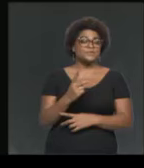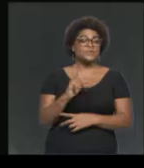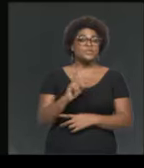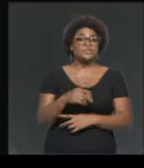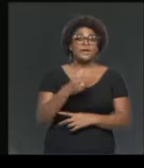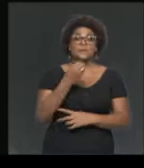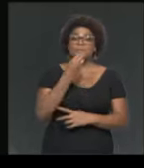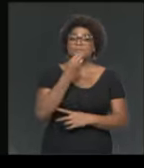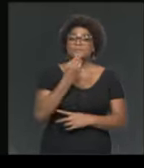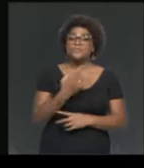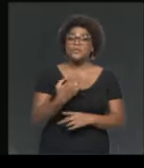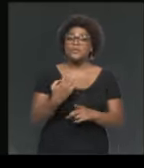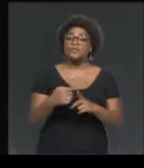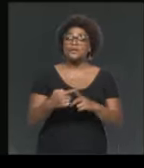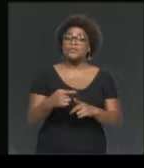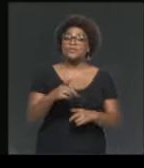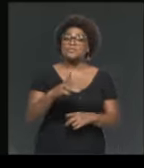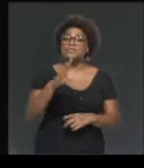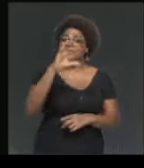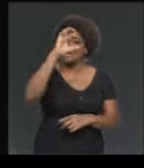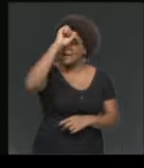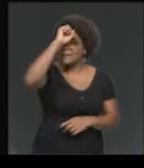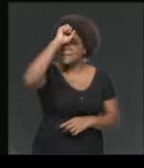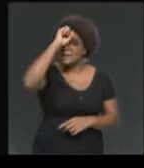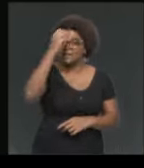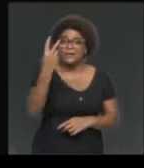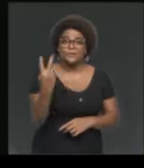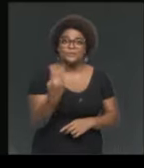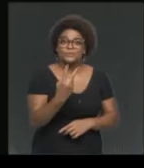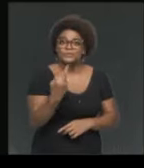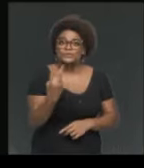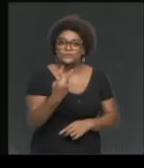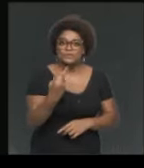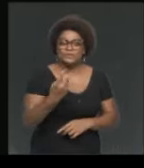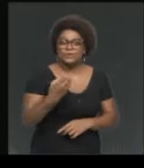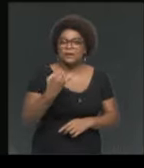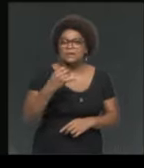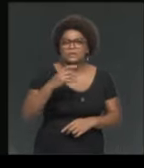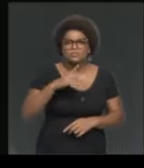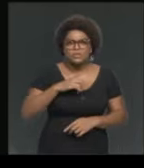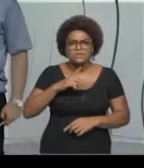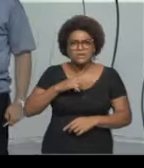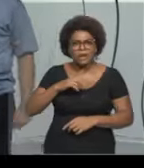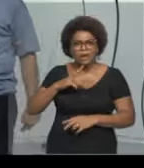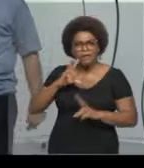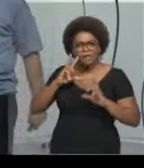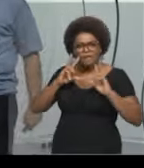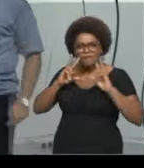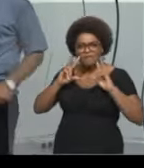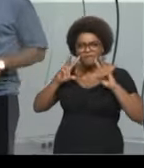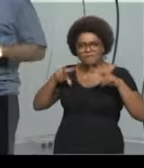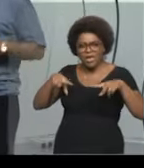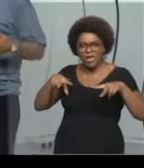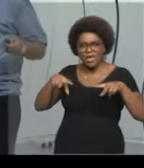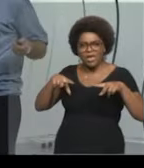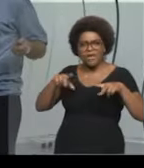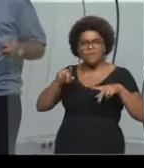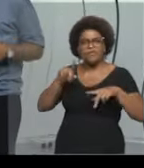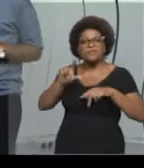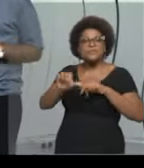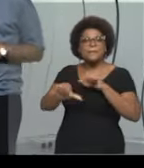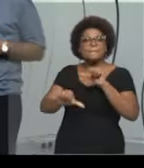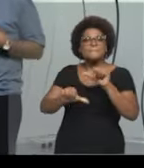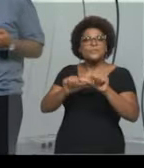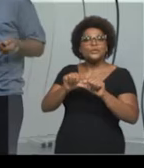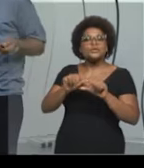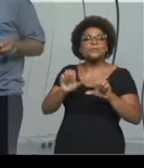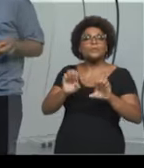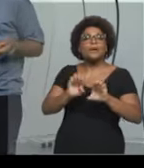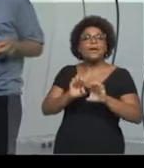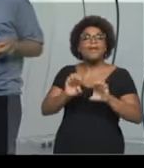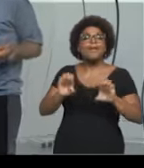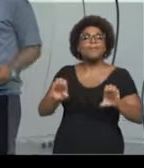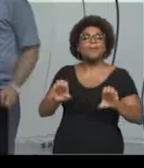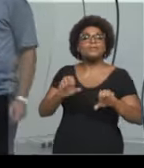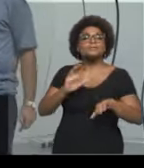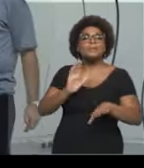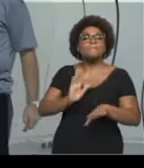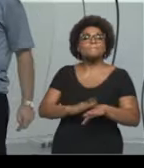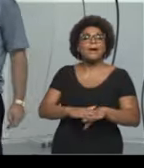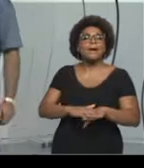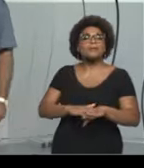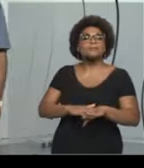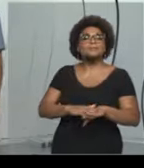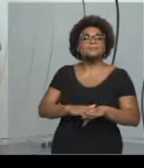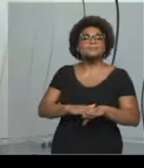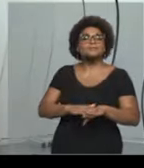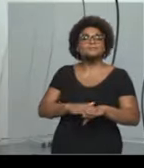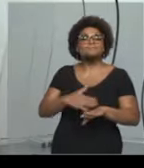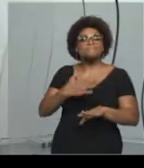um e outro. Se você tem uma imagem visual, você transforma numa equação que é mais adequada, por exemplo, para um computador trabalhar. Se